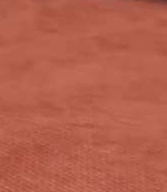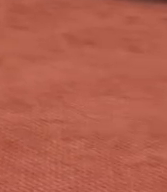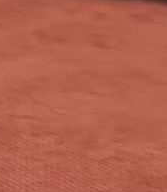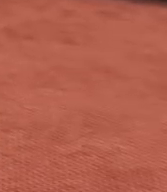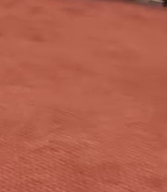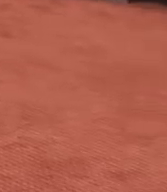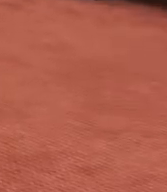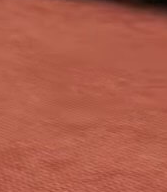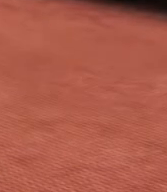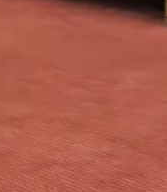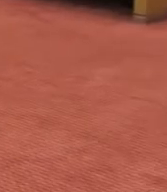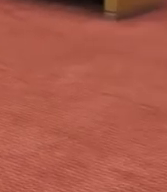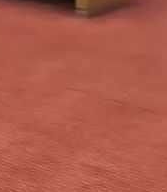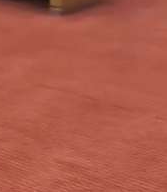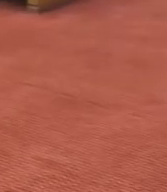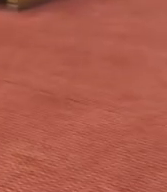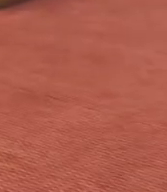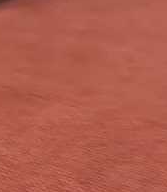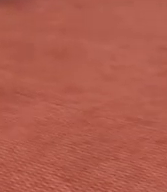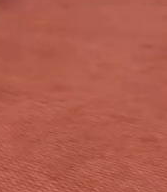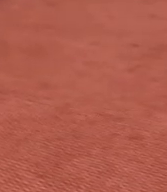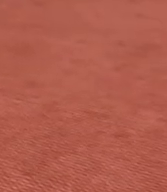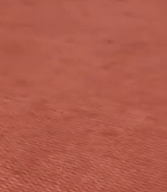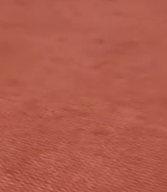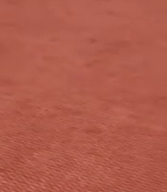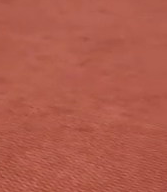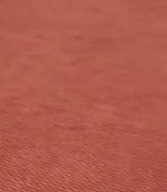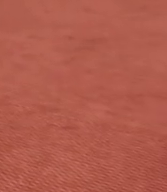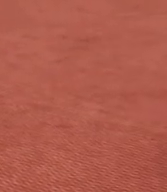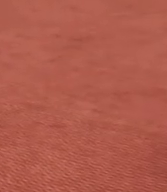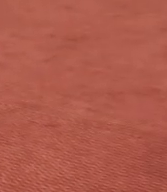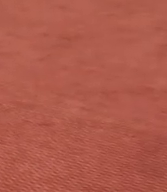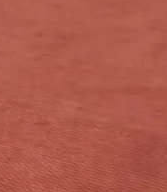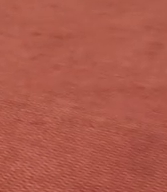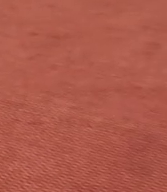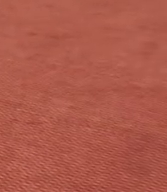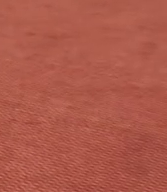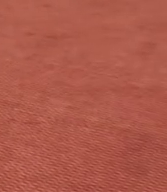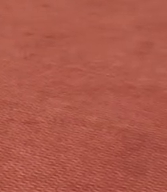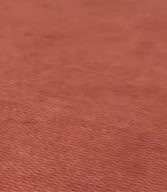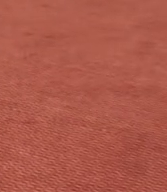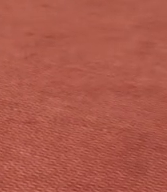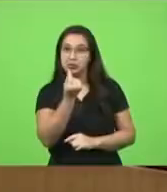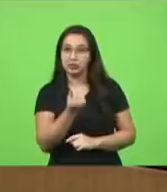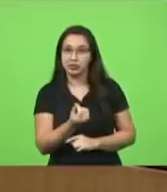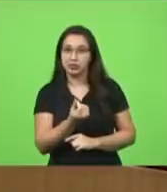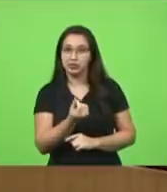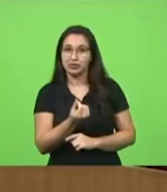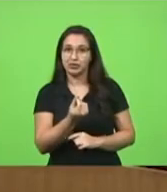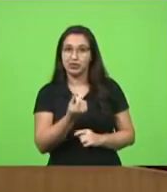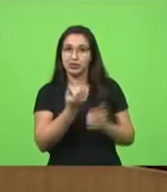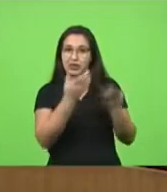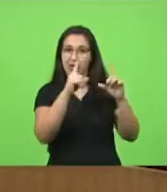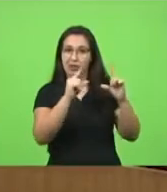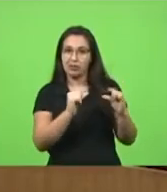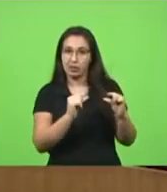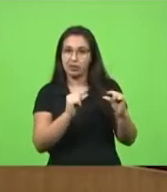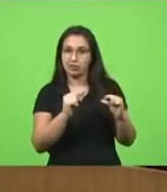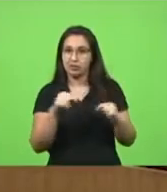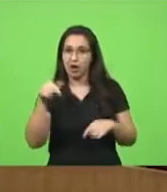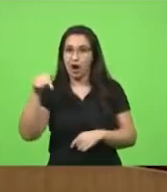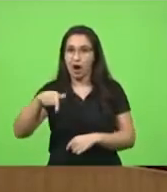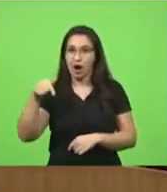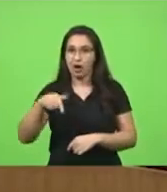pandemia, como bares, restaurantes, pequenos comércios e empresas de eventos e turismo. Nós, com o maior